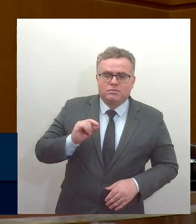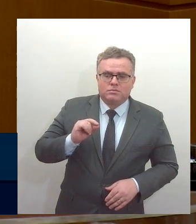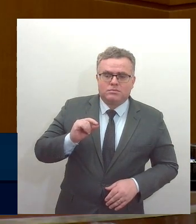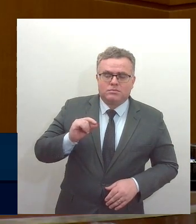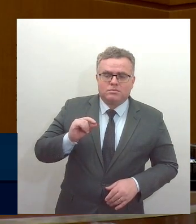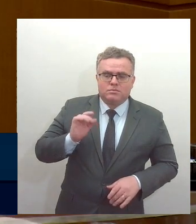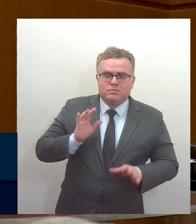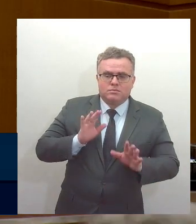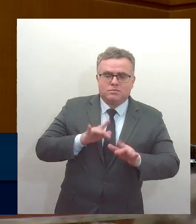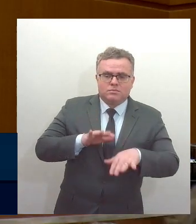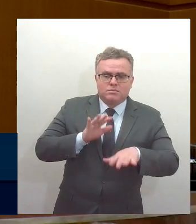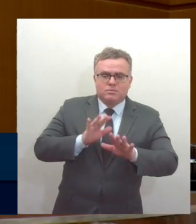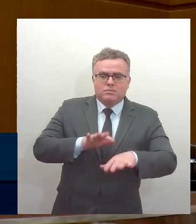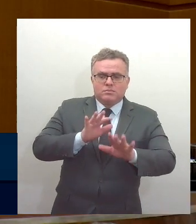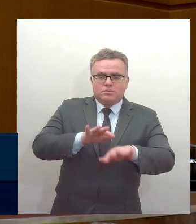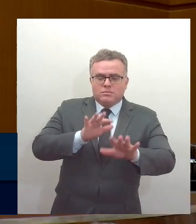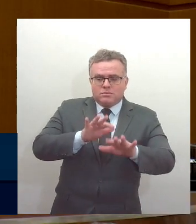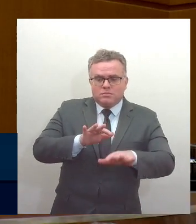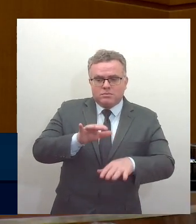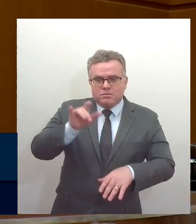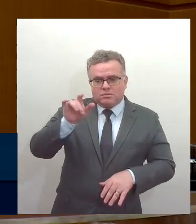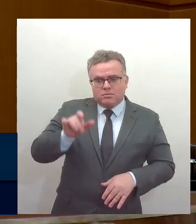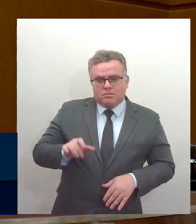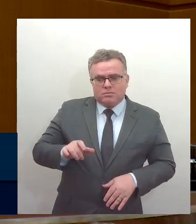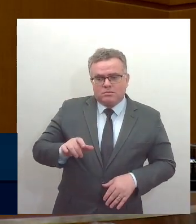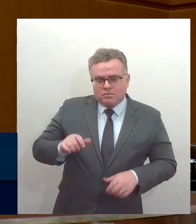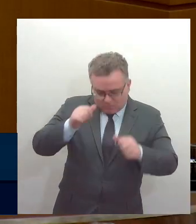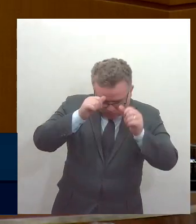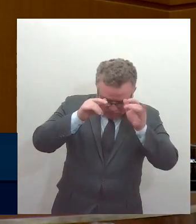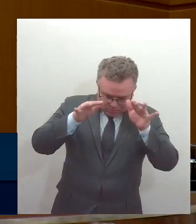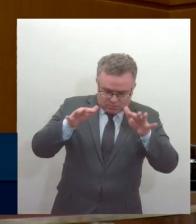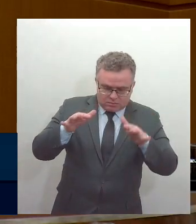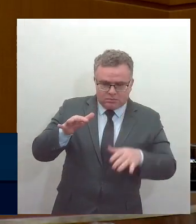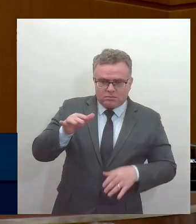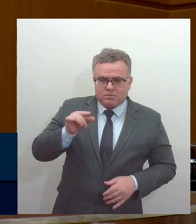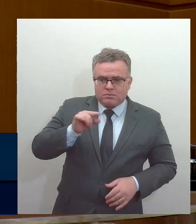dos autistas lá na Orla de Aracaju.